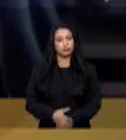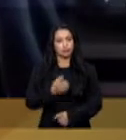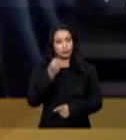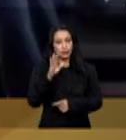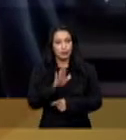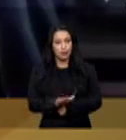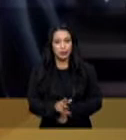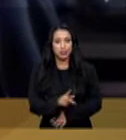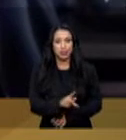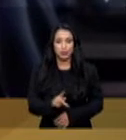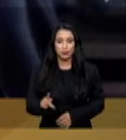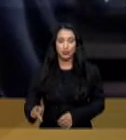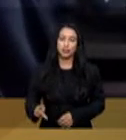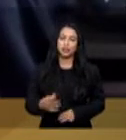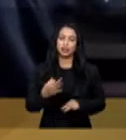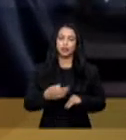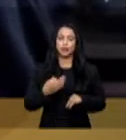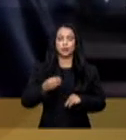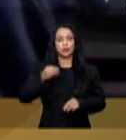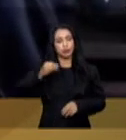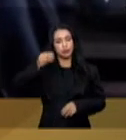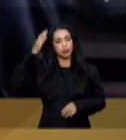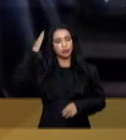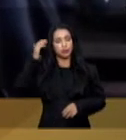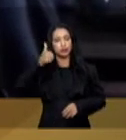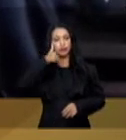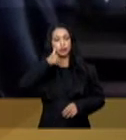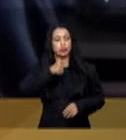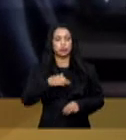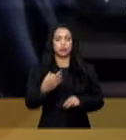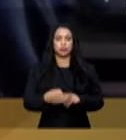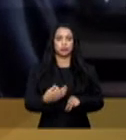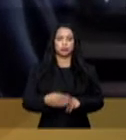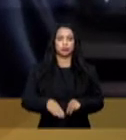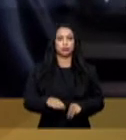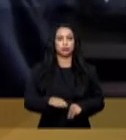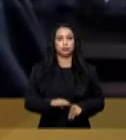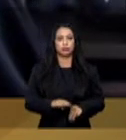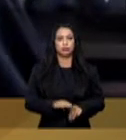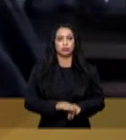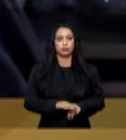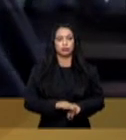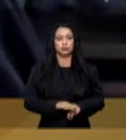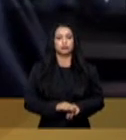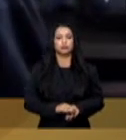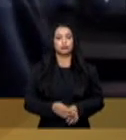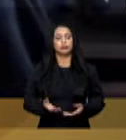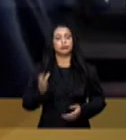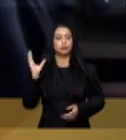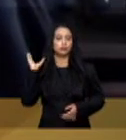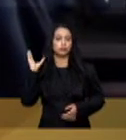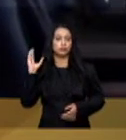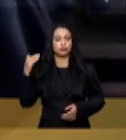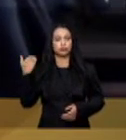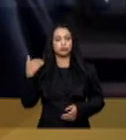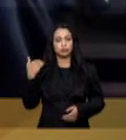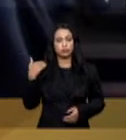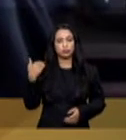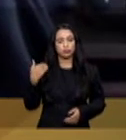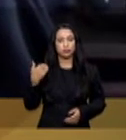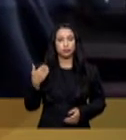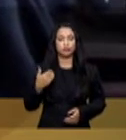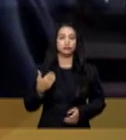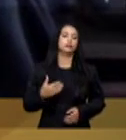979-962, Paulo Roberto Pereira, contra MPF. Senhoras ministras, Ana Lúcia, Rosa Weber, senhores ministros... Ministro Luiz